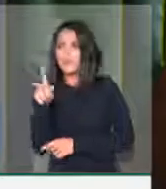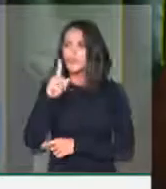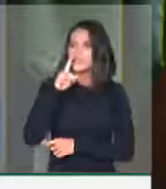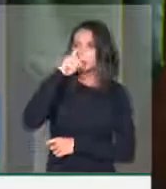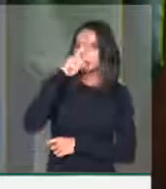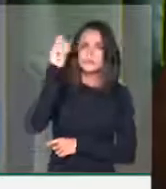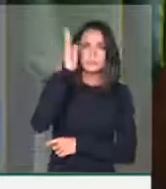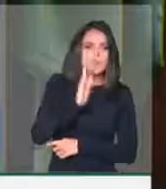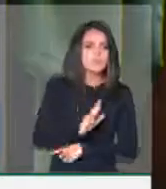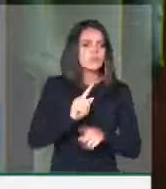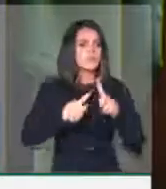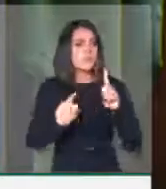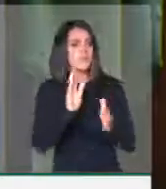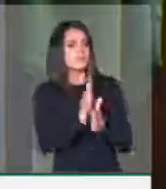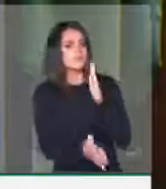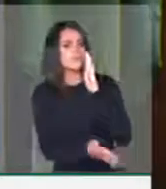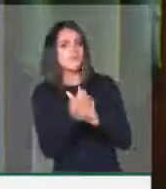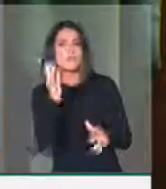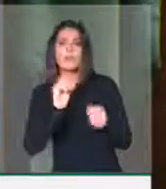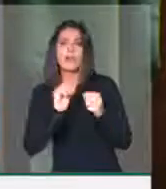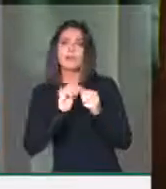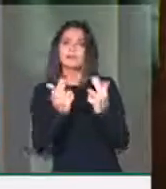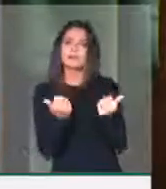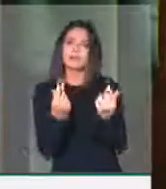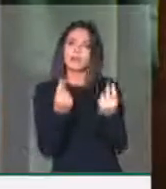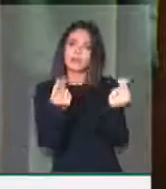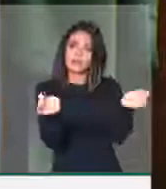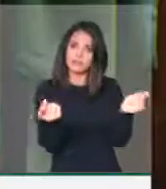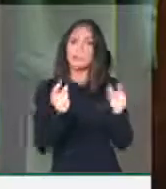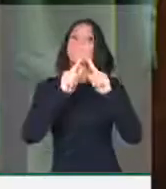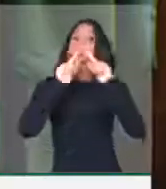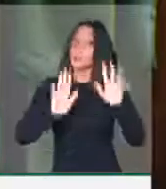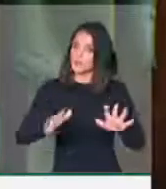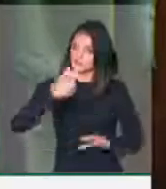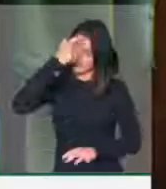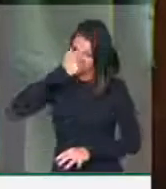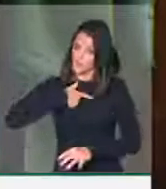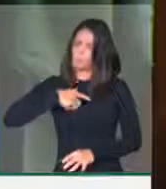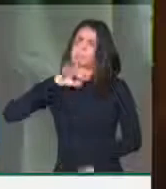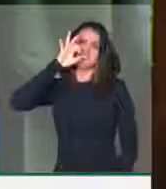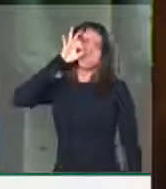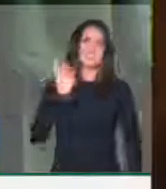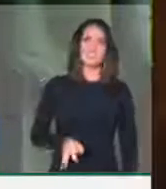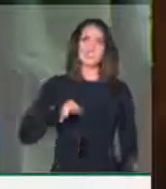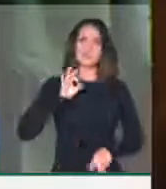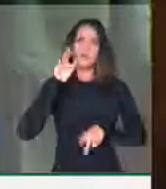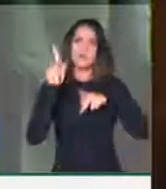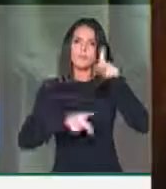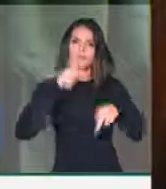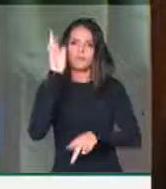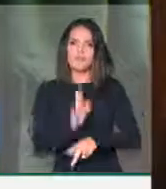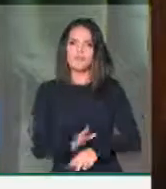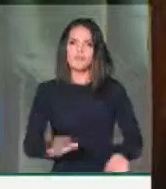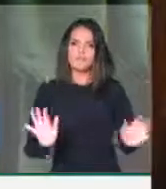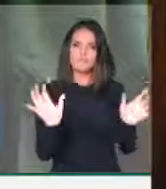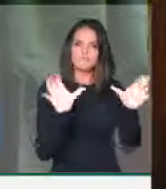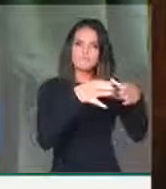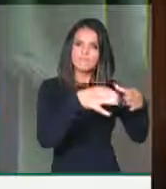está correndo. Mas eu tenho convicção de que o povo brasileiro, e sobretudo as mulheres,